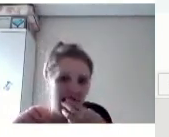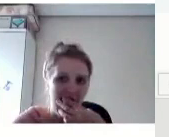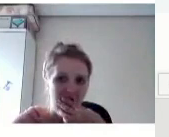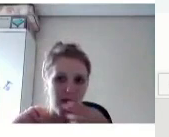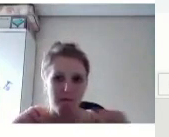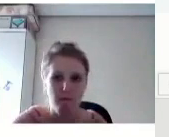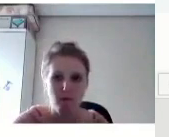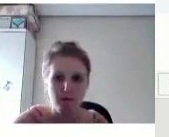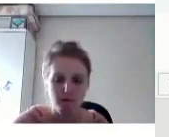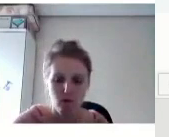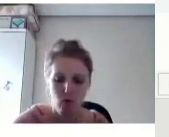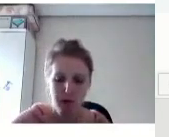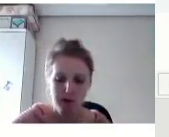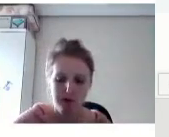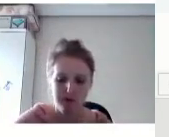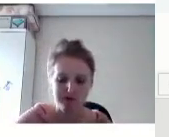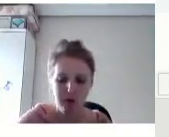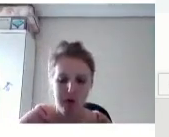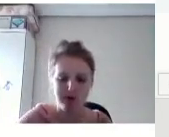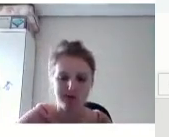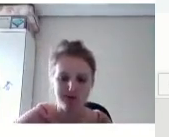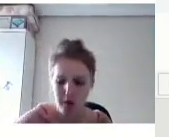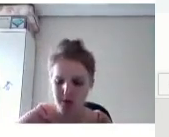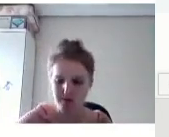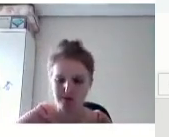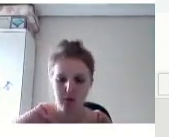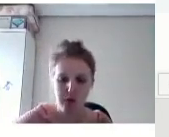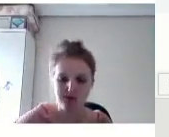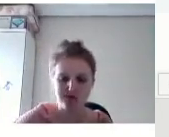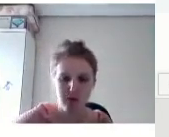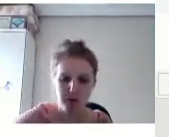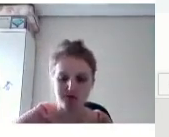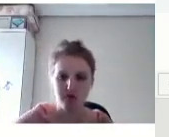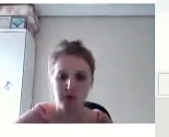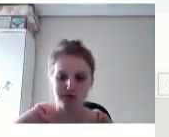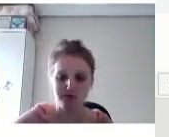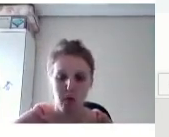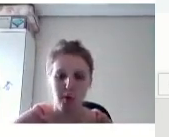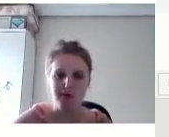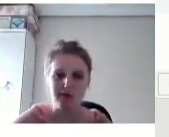essas duas equações aqui, né? Obviamente, é claro, onde a gente tem o termo